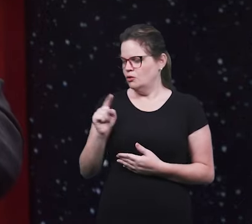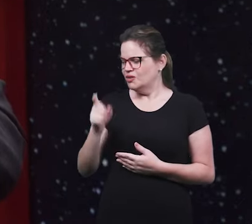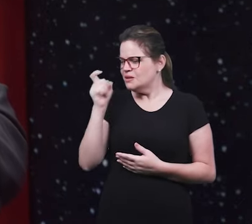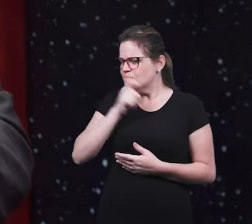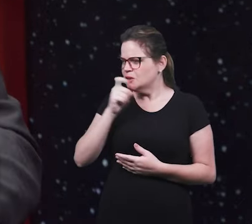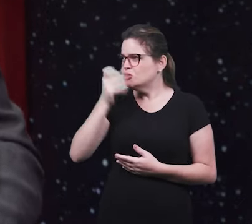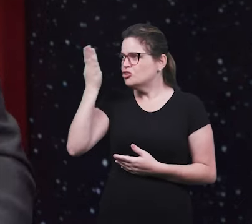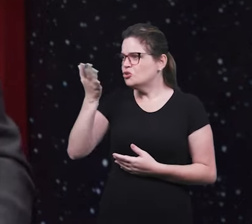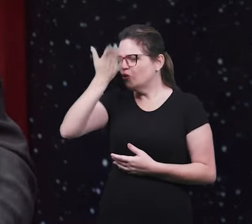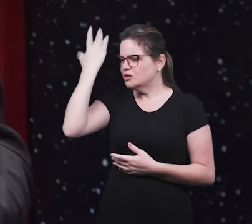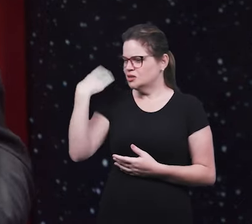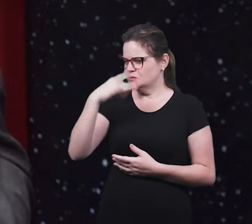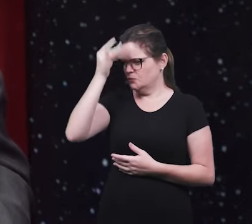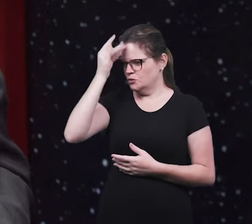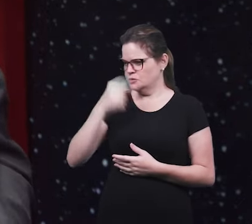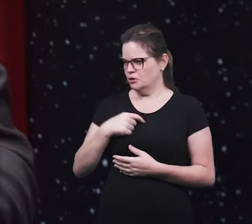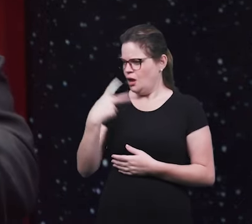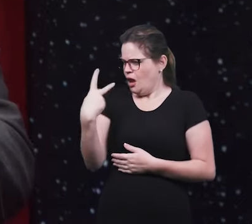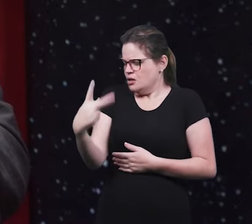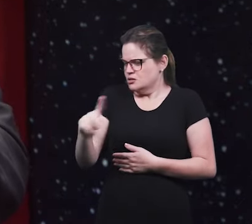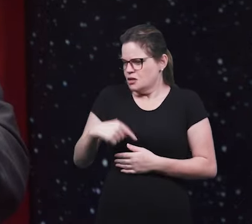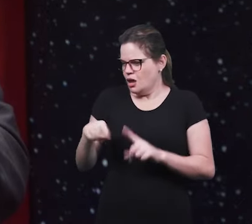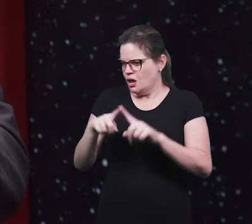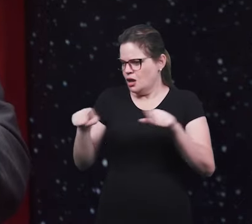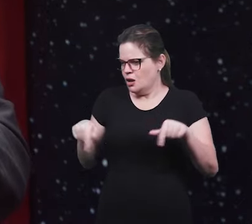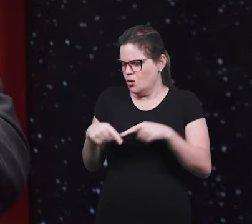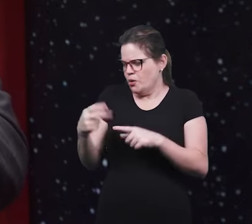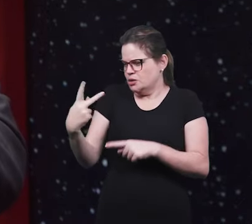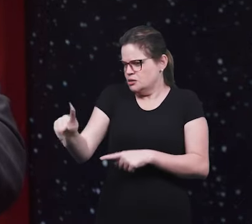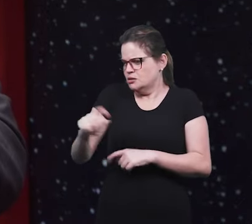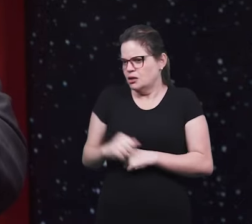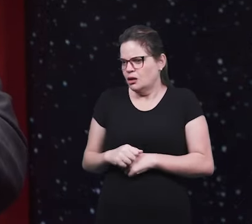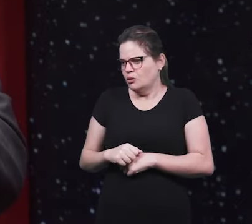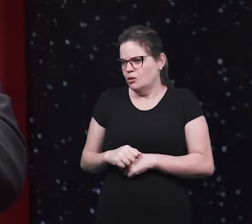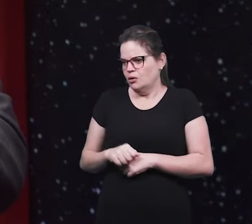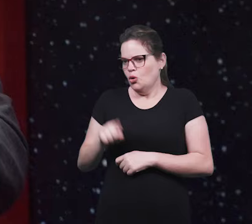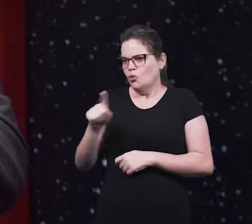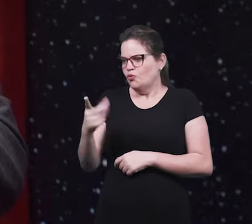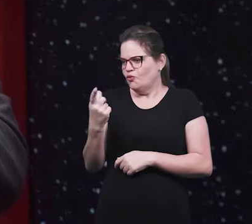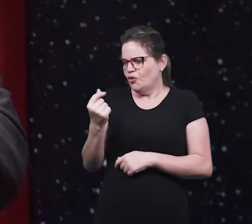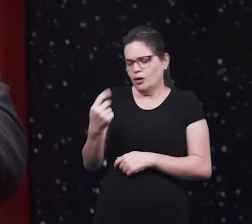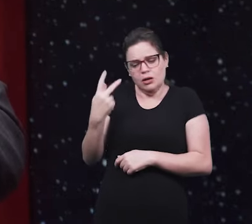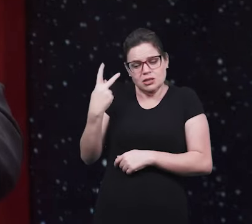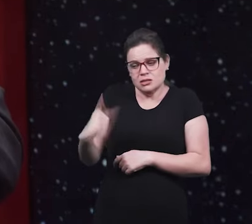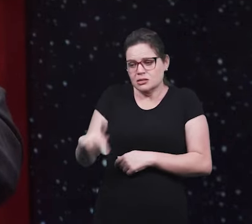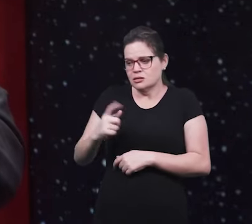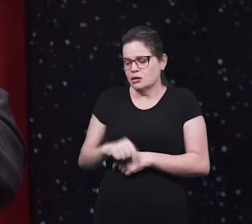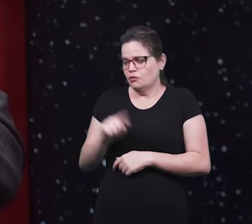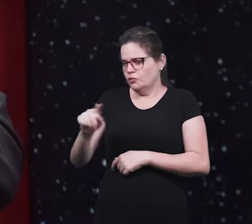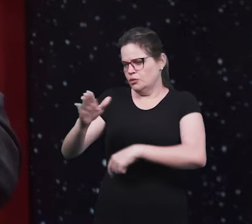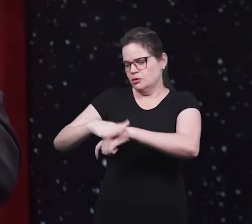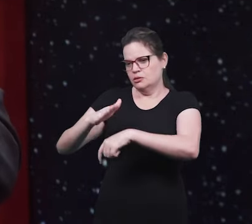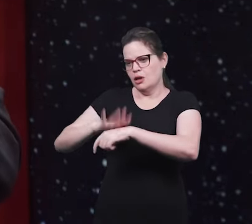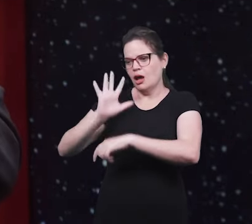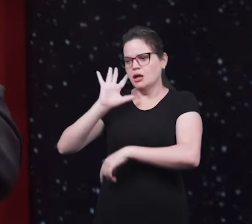dar ao Senhor. Se você vendeu, o dinheiro é seu. Você faz com este valor o que você bem entender.